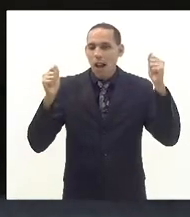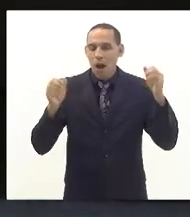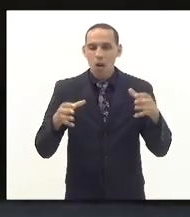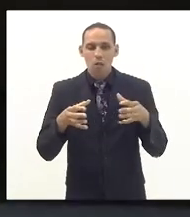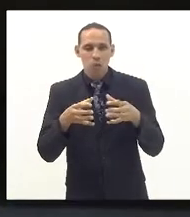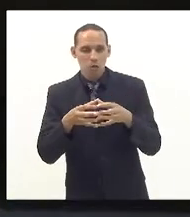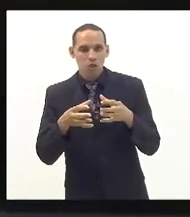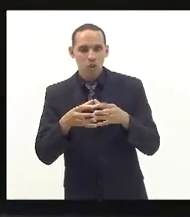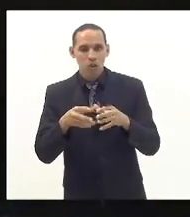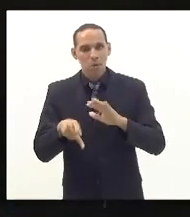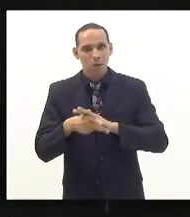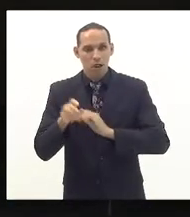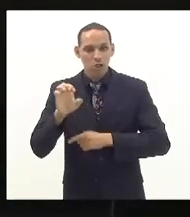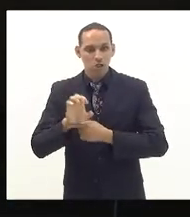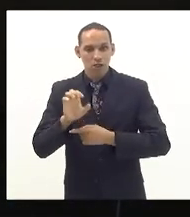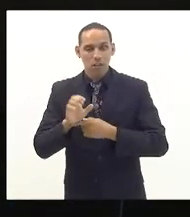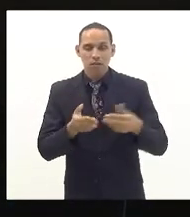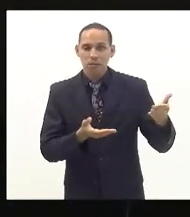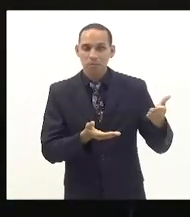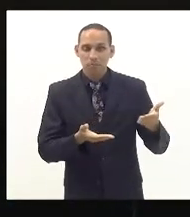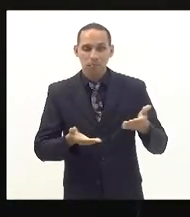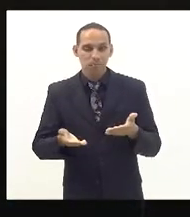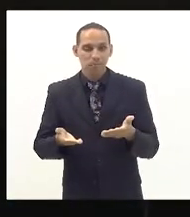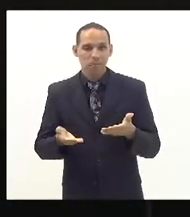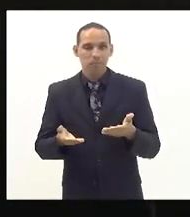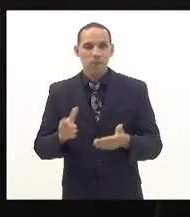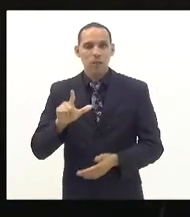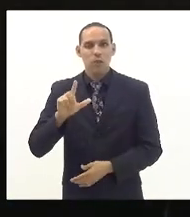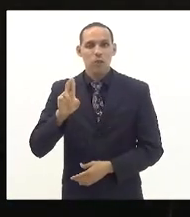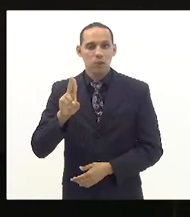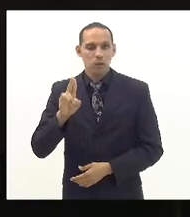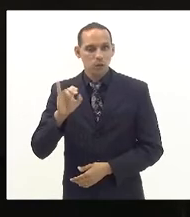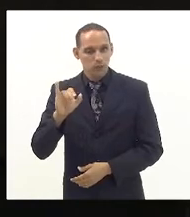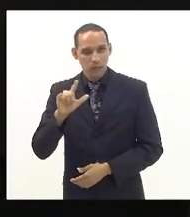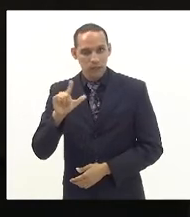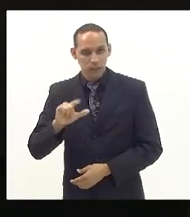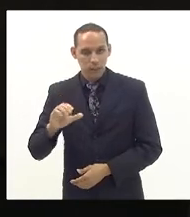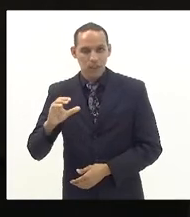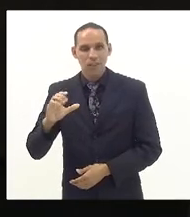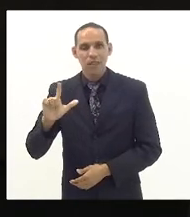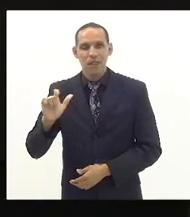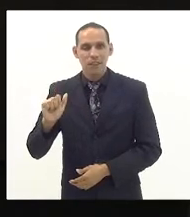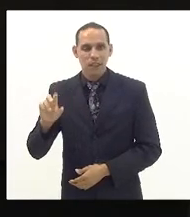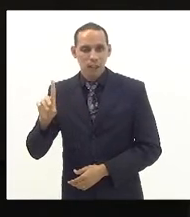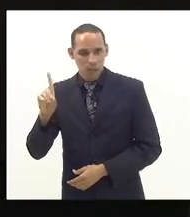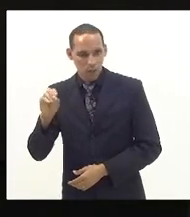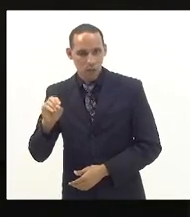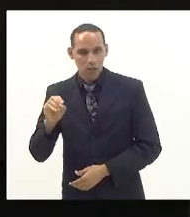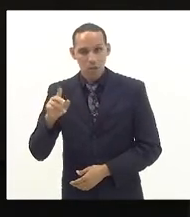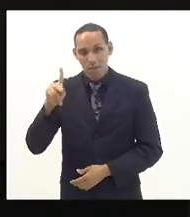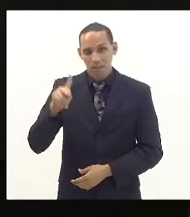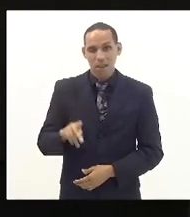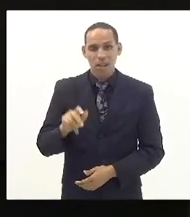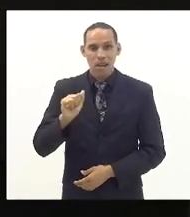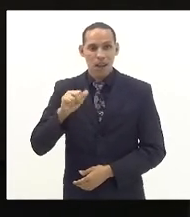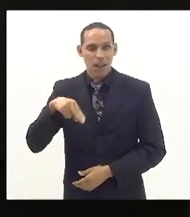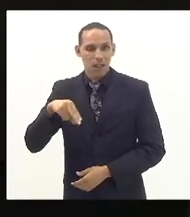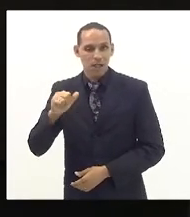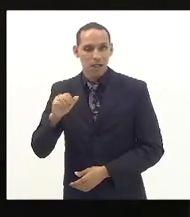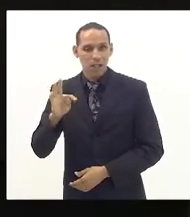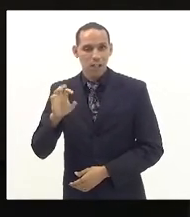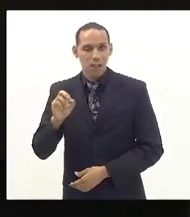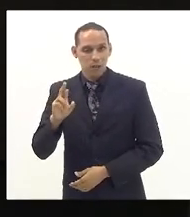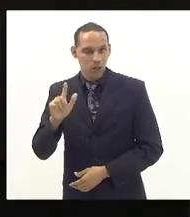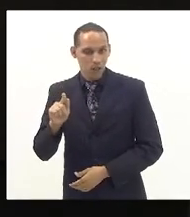Rio de Janeiro. Então, convido o senhor Luiz Cláudio do Carmo, Claudinho, presidente da Anatorg, para receber